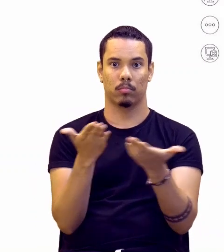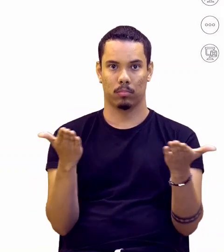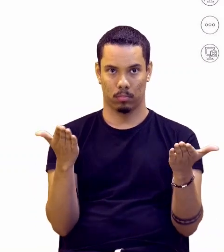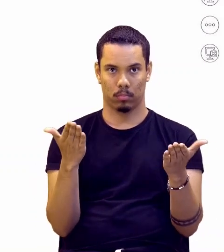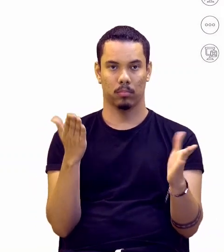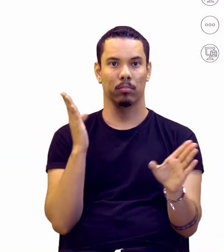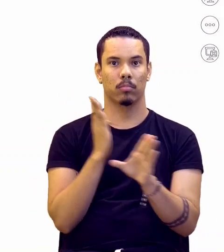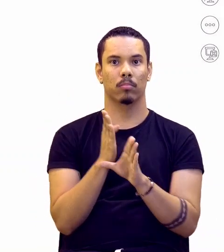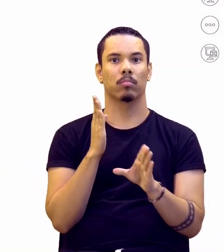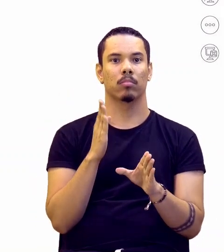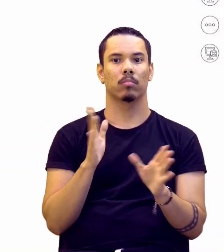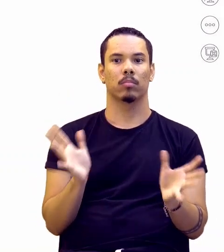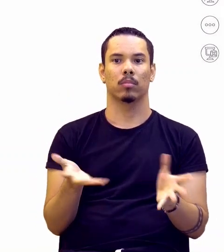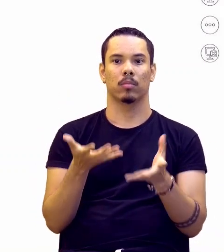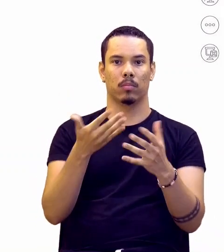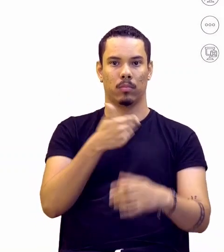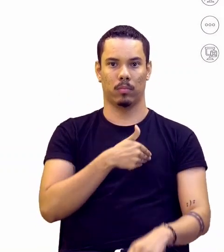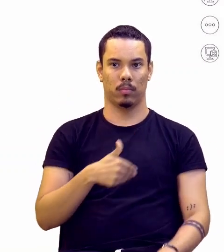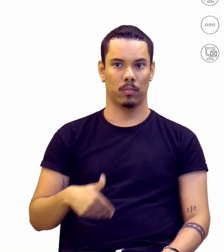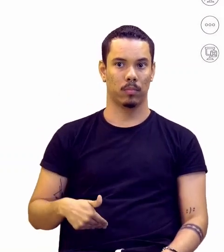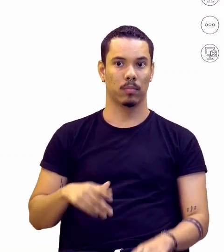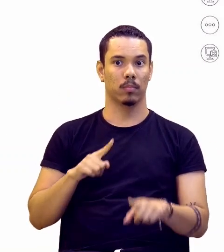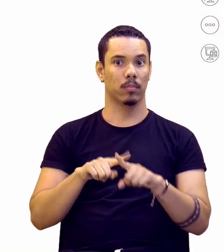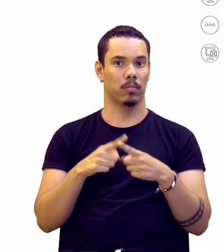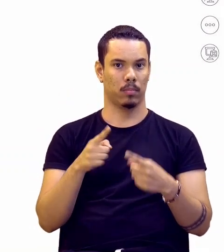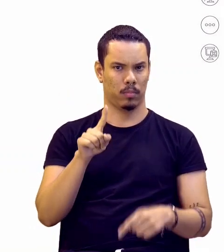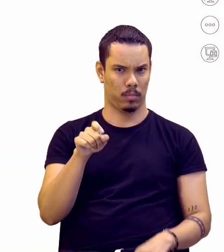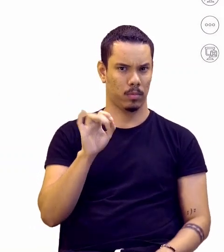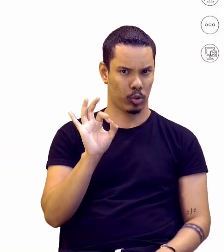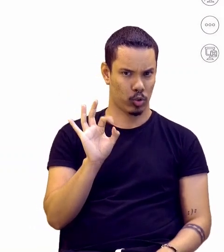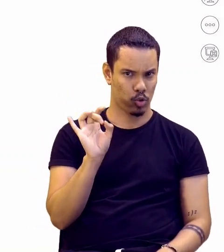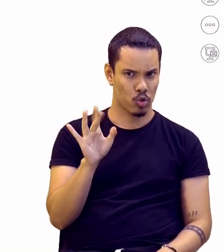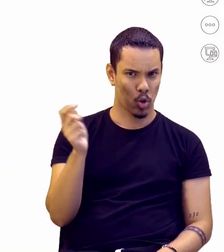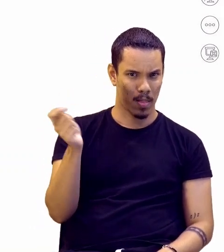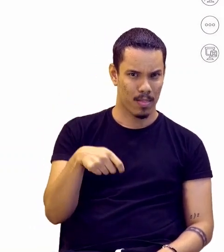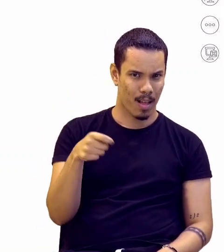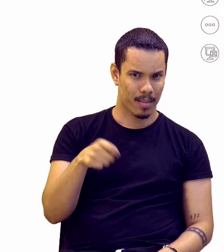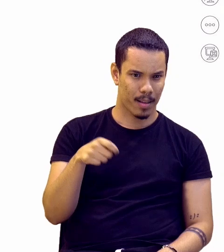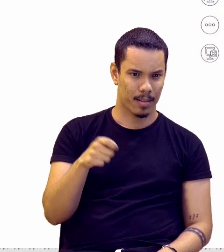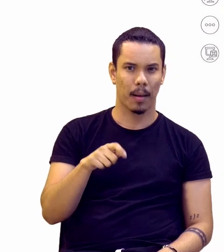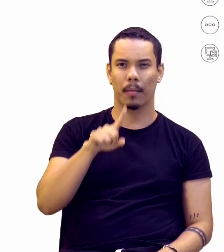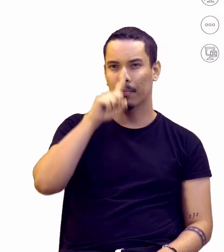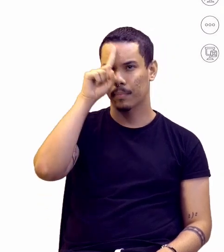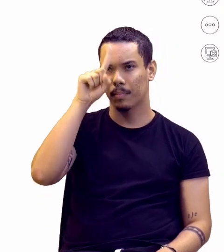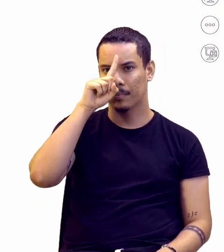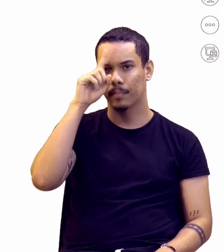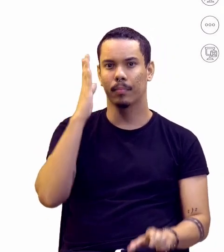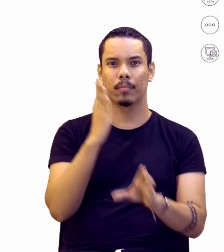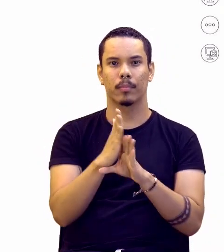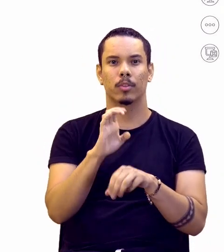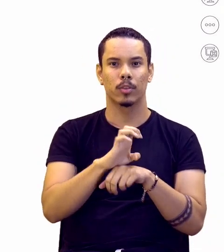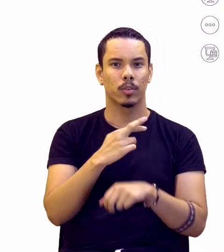de incentivos governamentais. Mas será se só isso for suficiente para Criação, né? a criação do estado de Rondônia? Muito bem. Aí nós falamos de